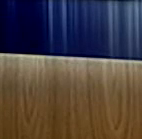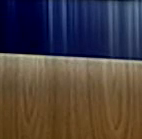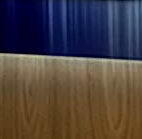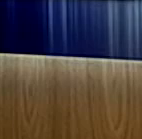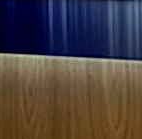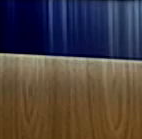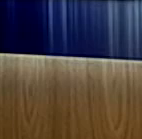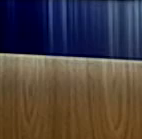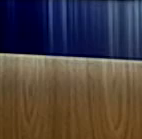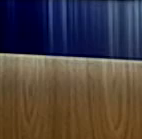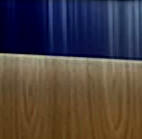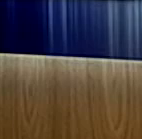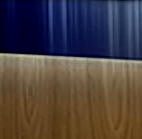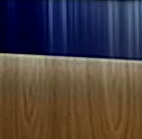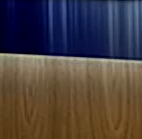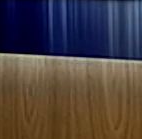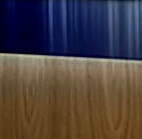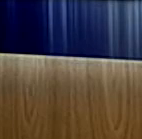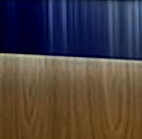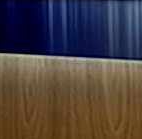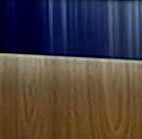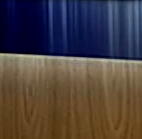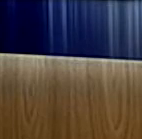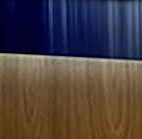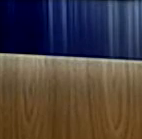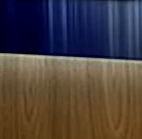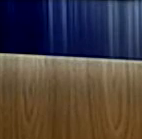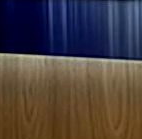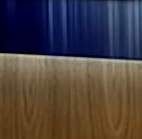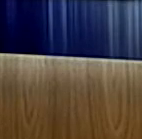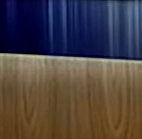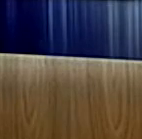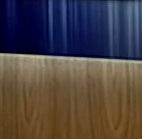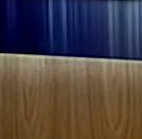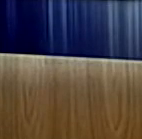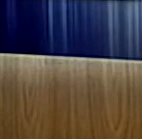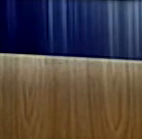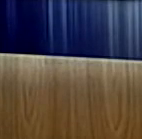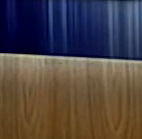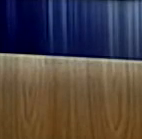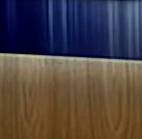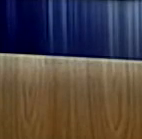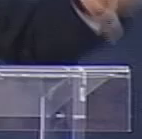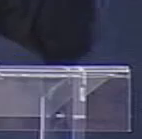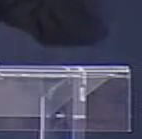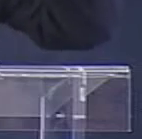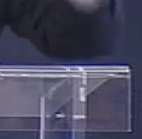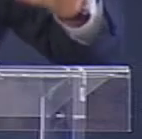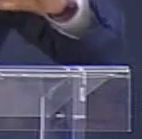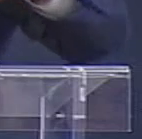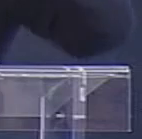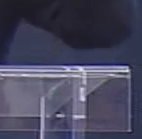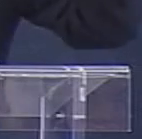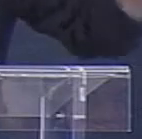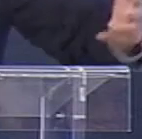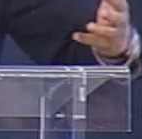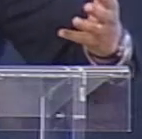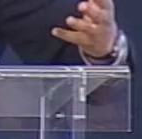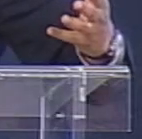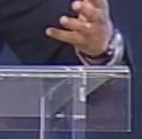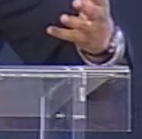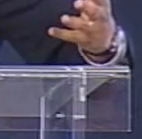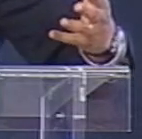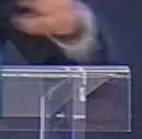que regulamenta a chamada comunicação audiovisual de acesso condicionado acompanhe que Participei de uma licitação que briguei que